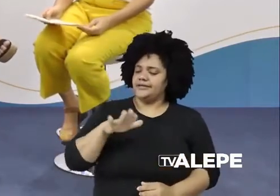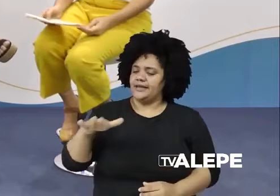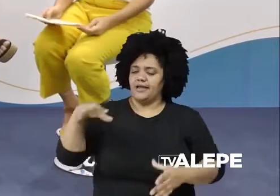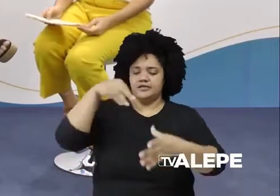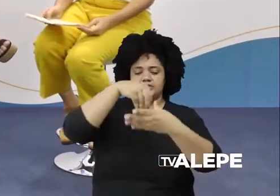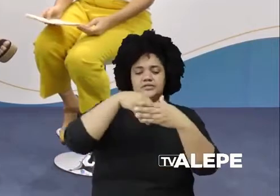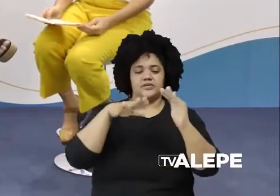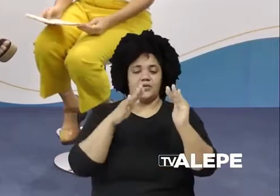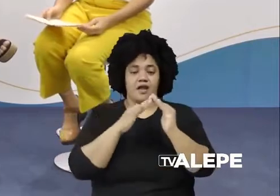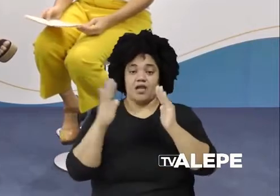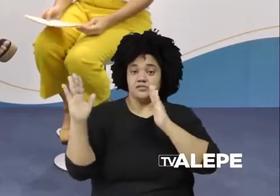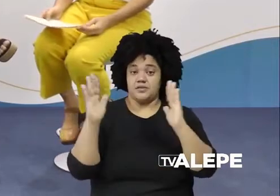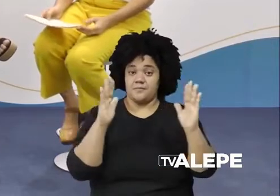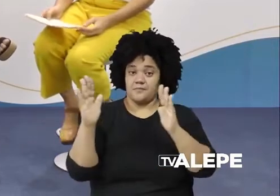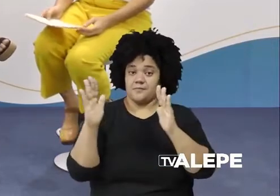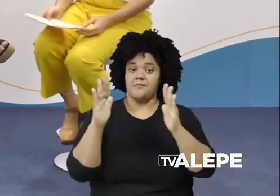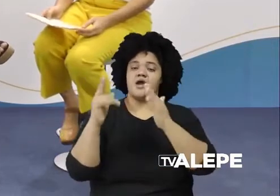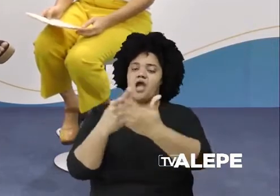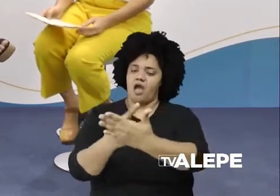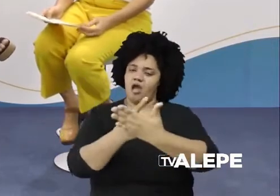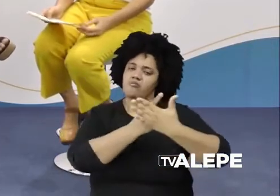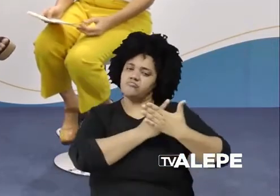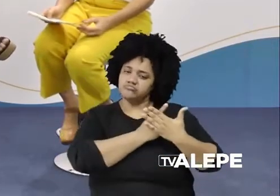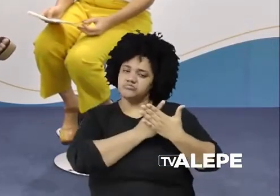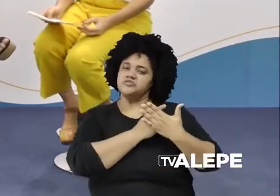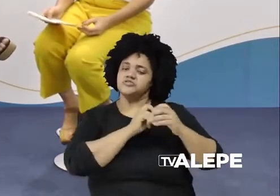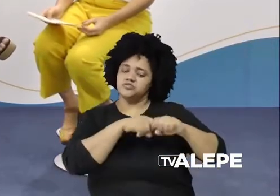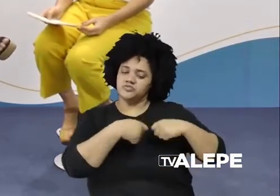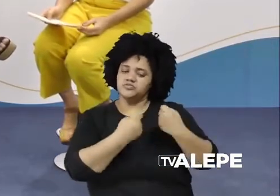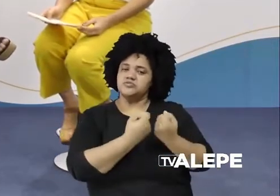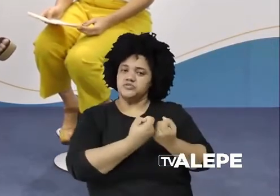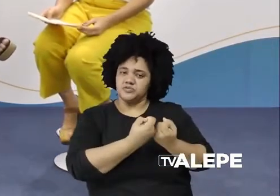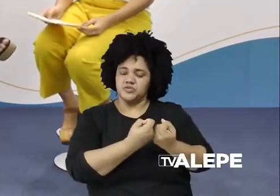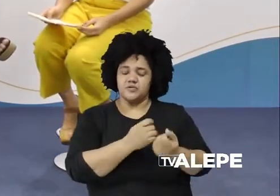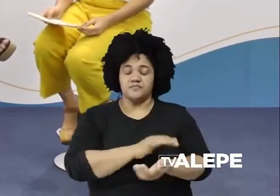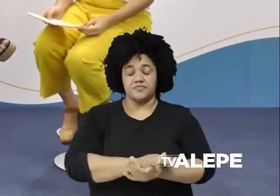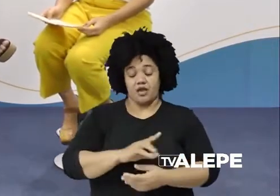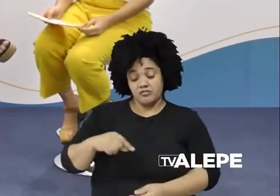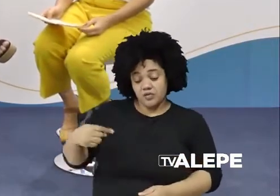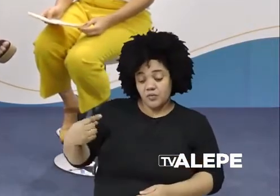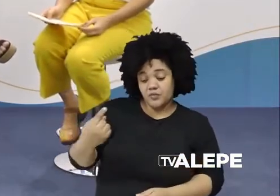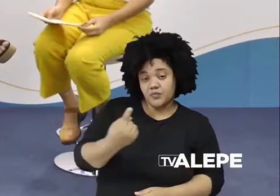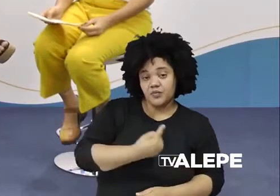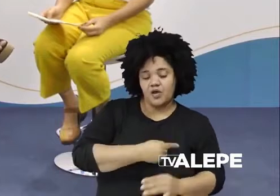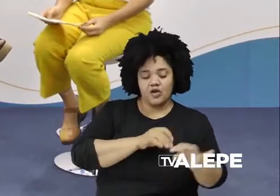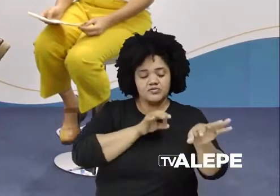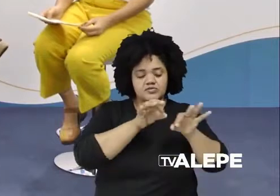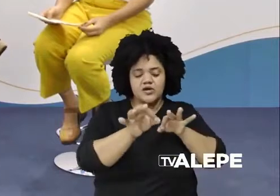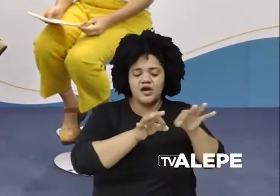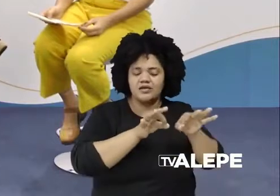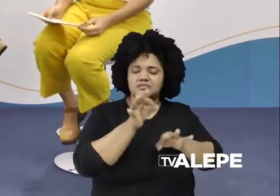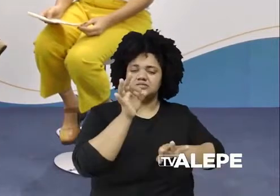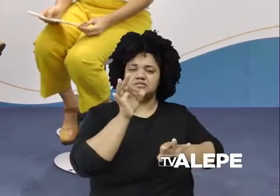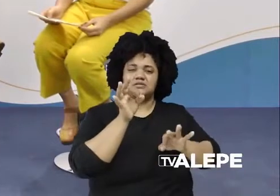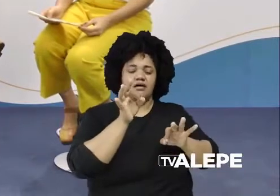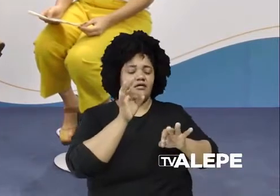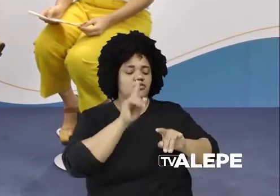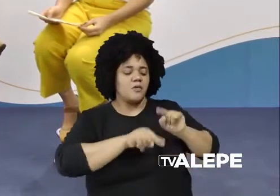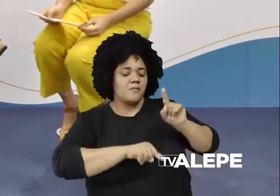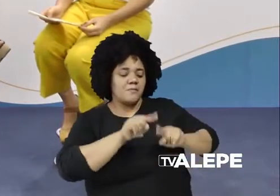em casa nesse período, né, de distanciamento social, então nós preparamos um material que